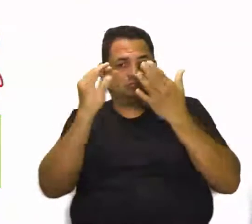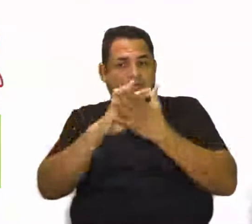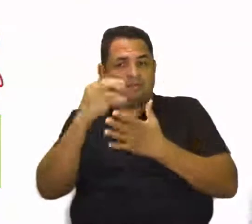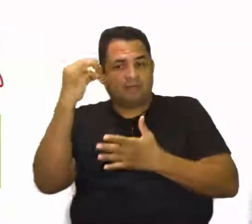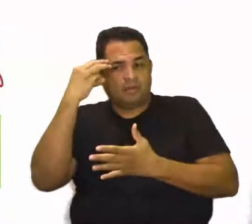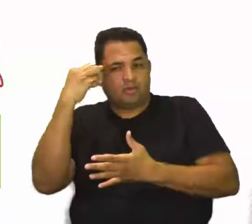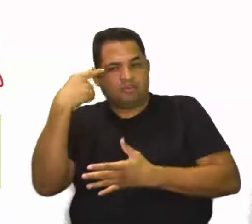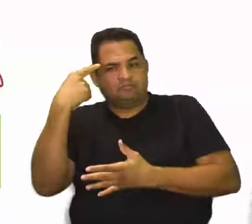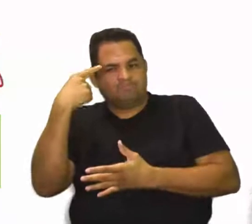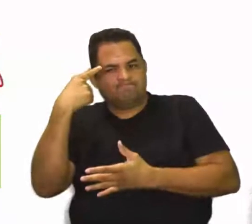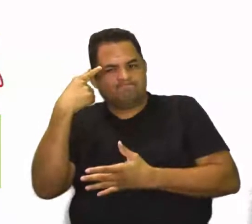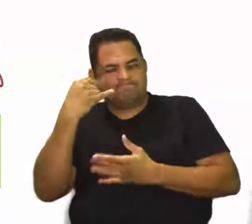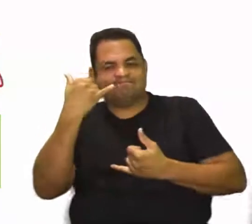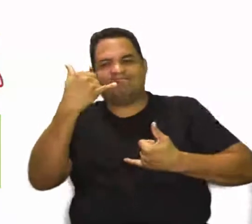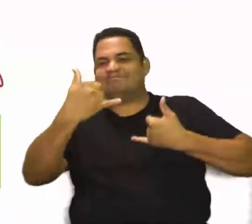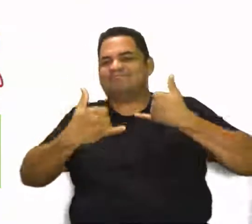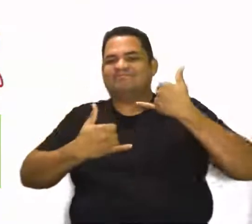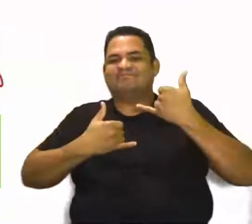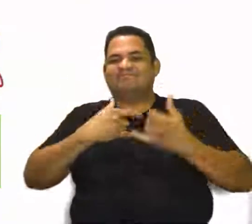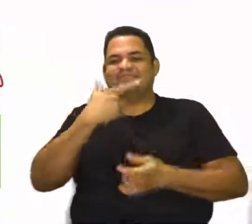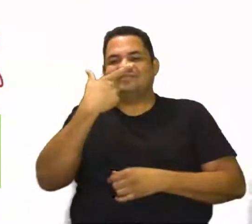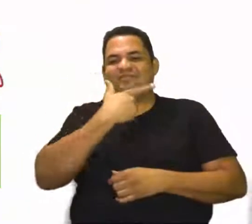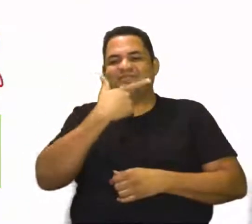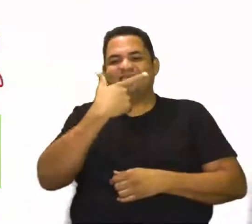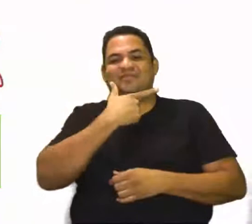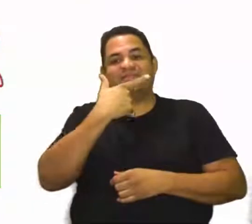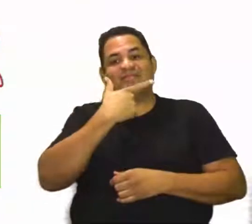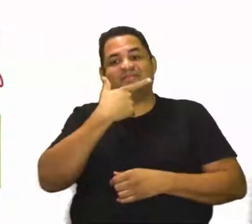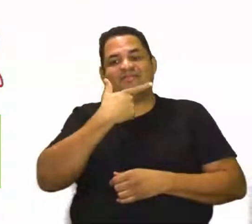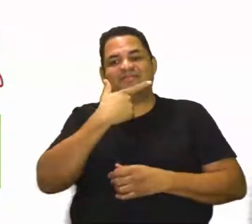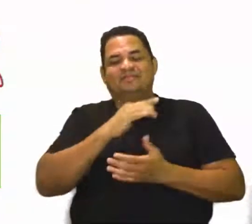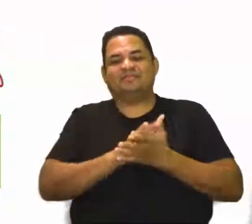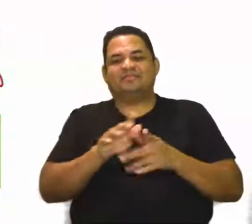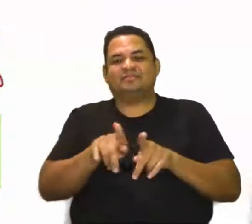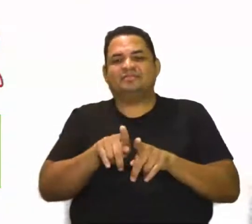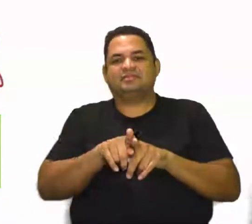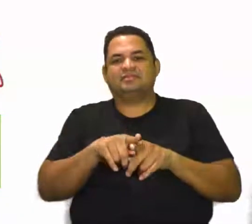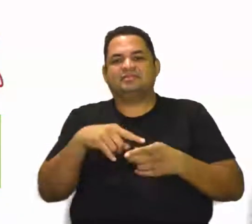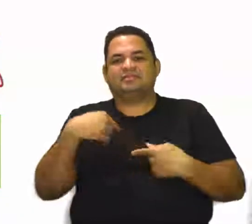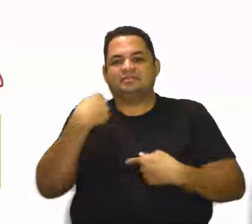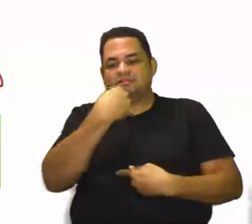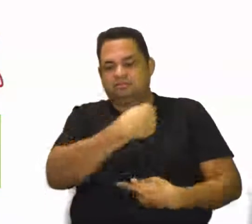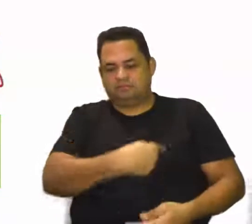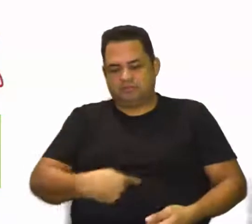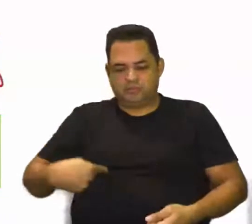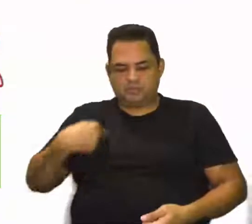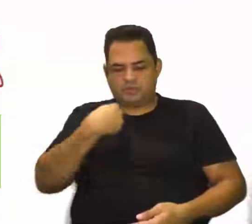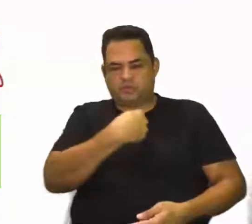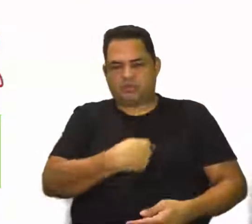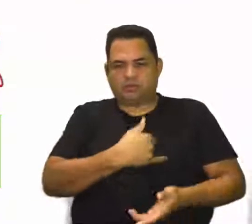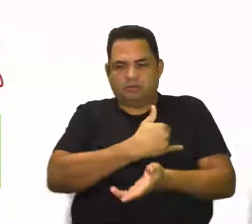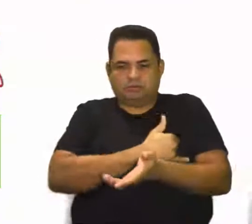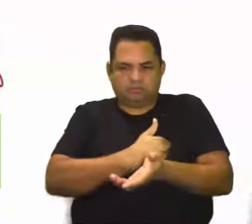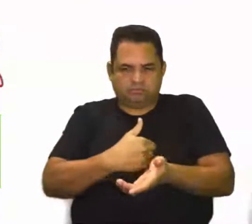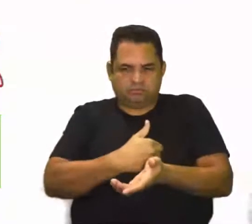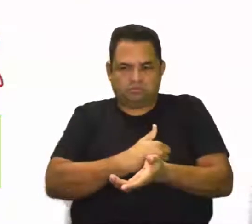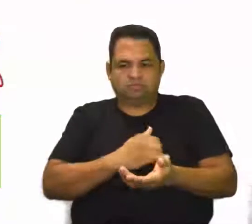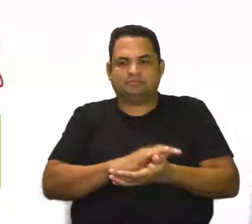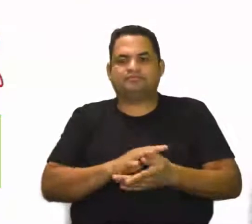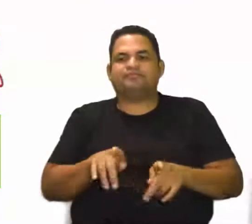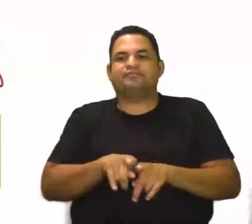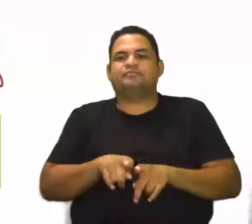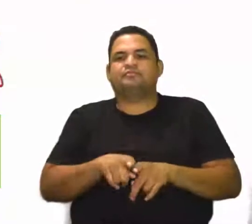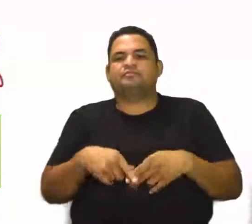atenção, a memória, o raciocínio, o teu humor e a tua circulação sanguínea. Então, eu vou fazer uma